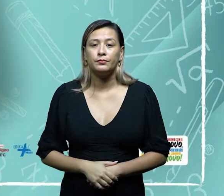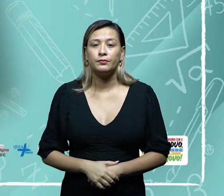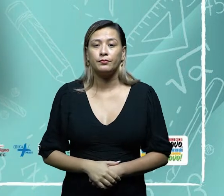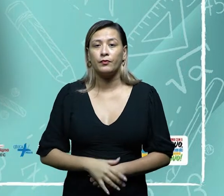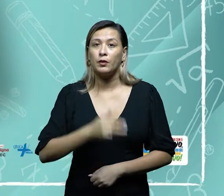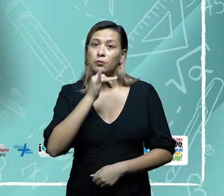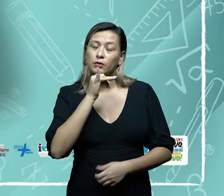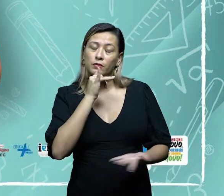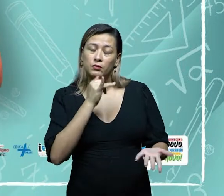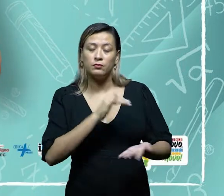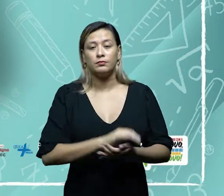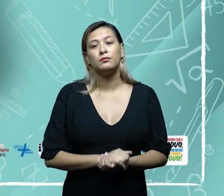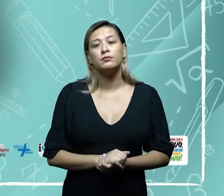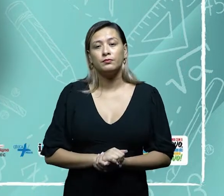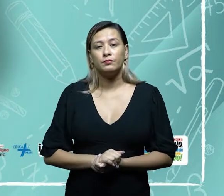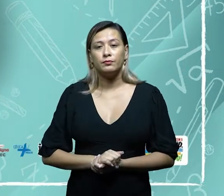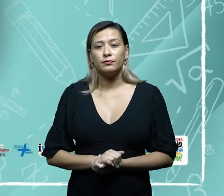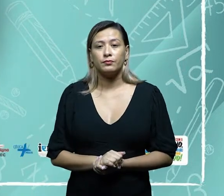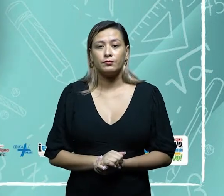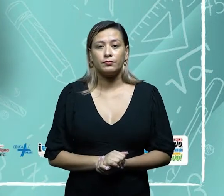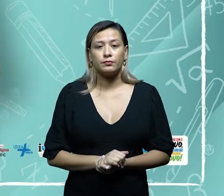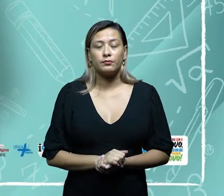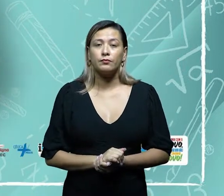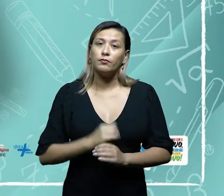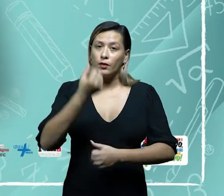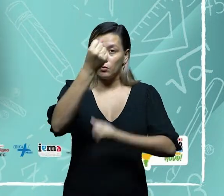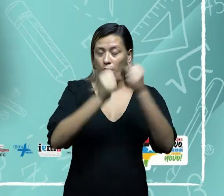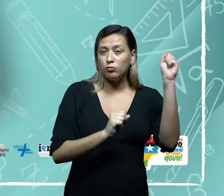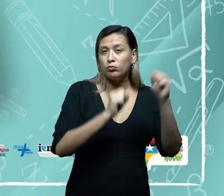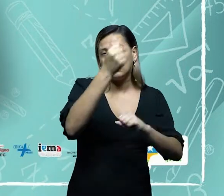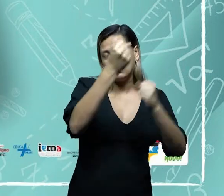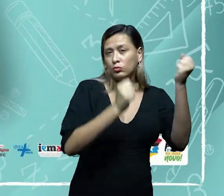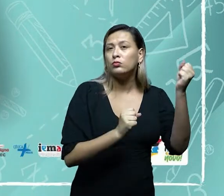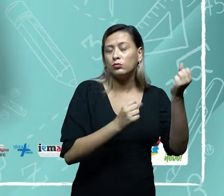uma montadora, de fato, ela